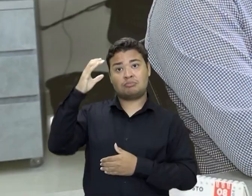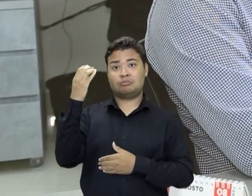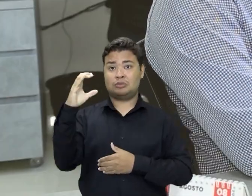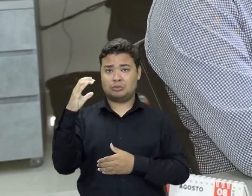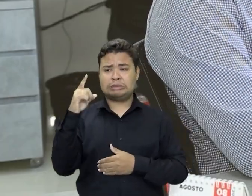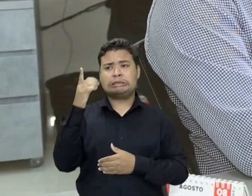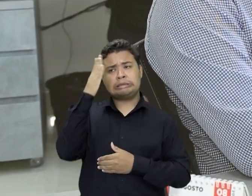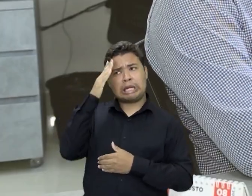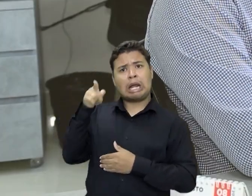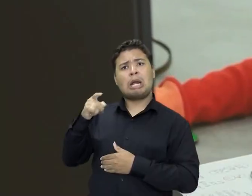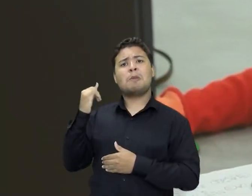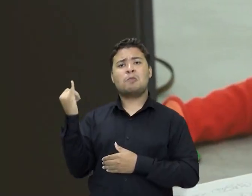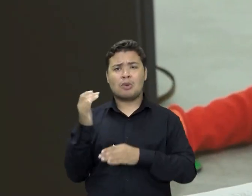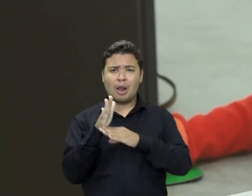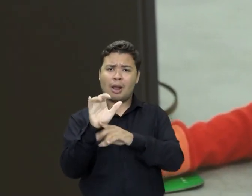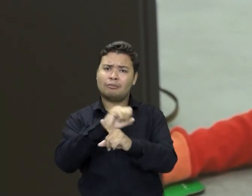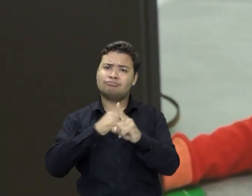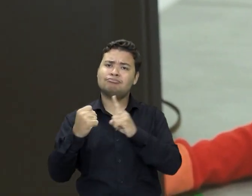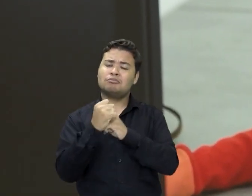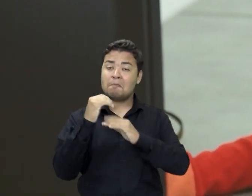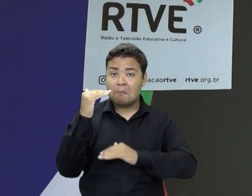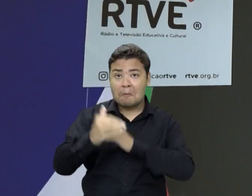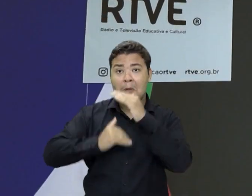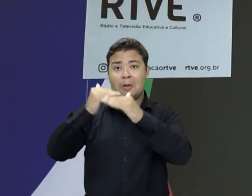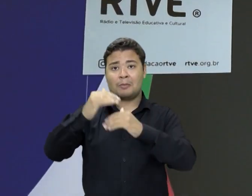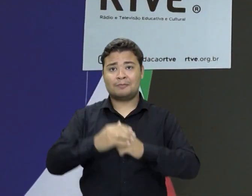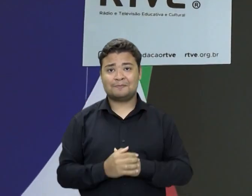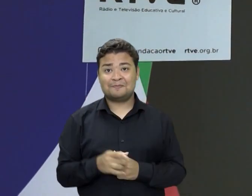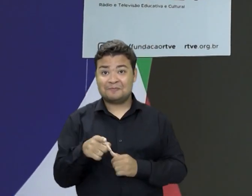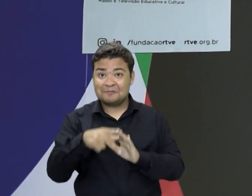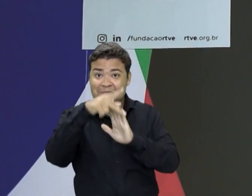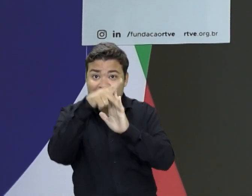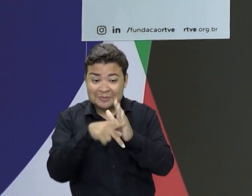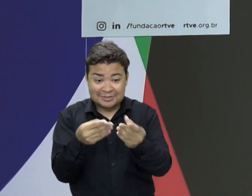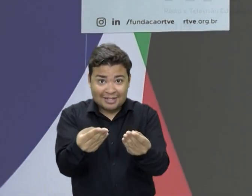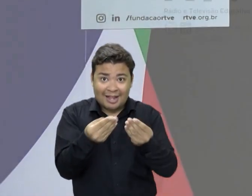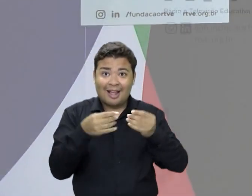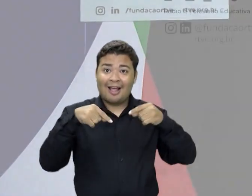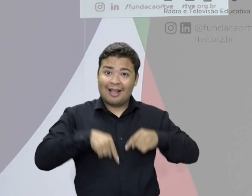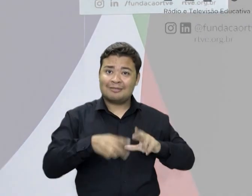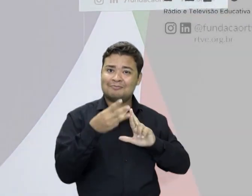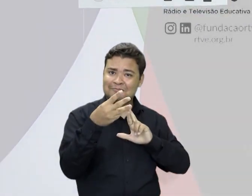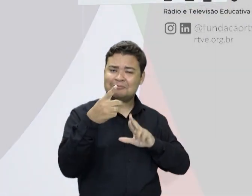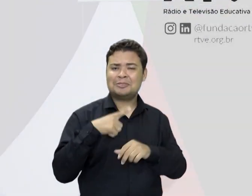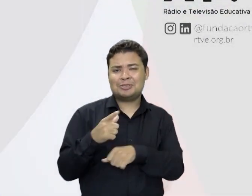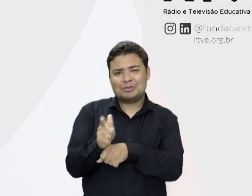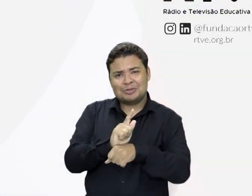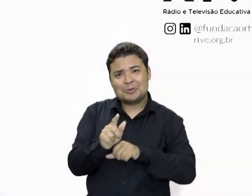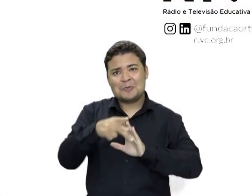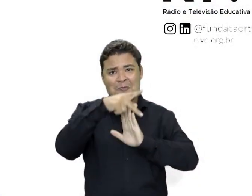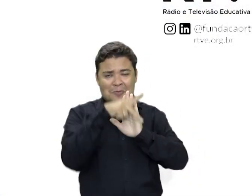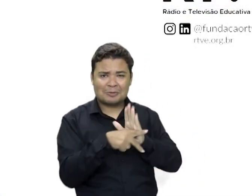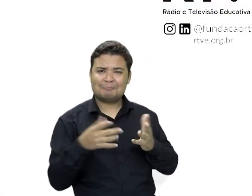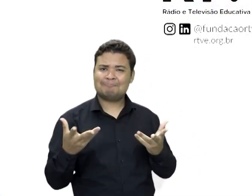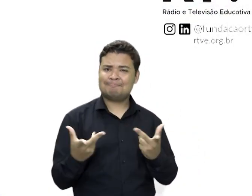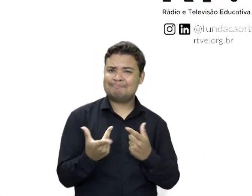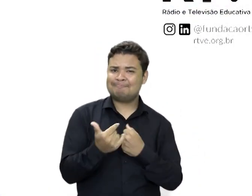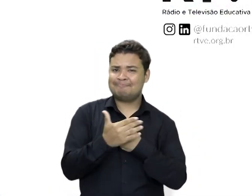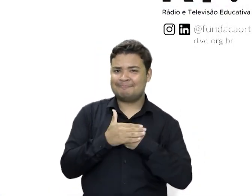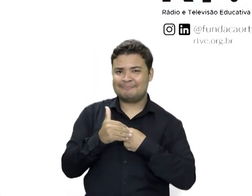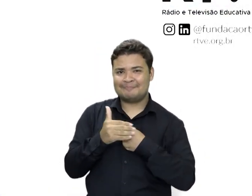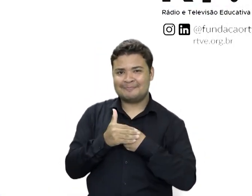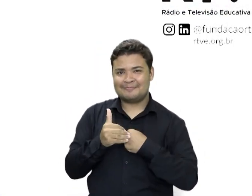RTVE promove ações que visam a valorização da educação, ciência e da cultura. A RTVE possui uma equipe